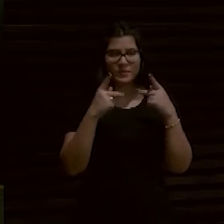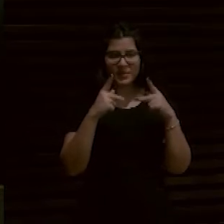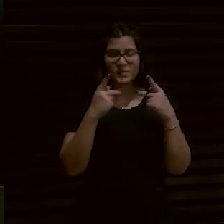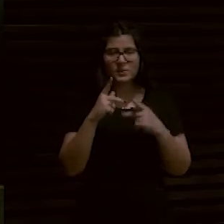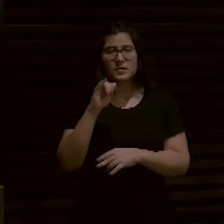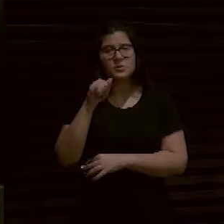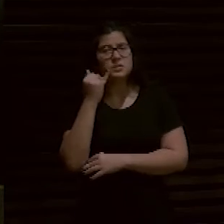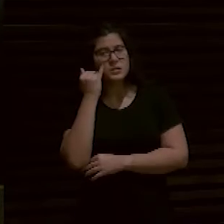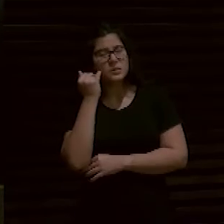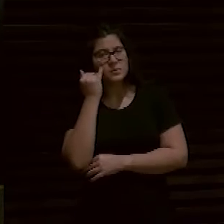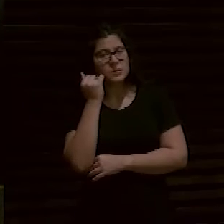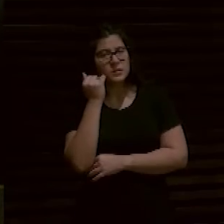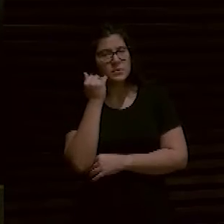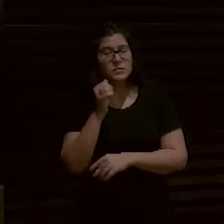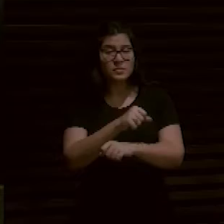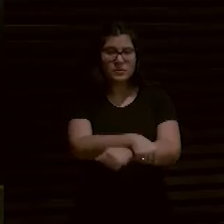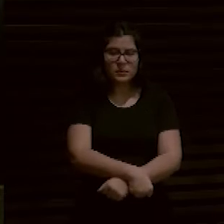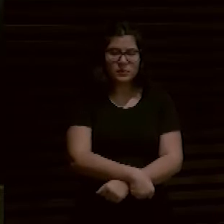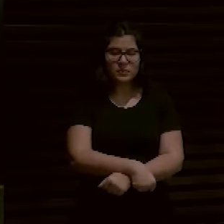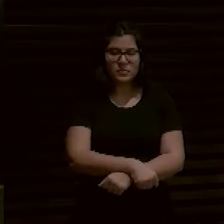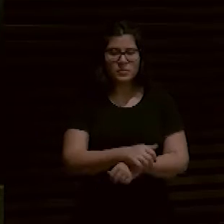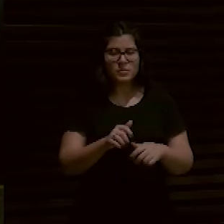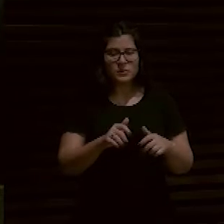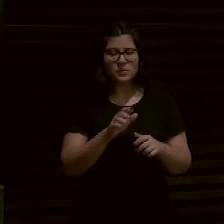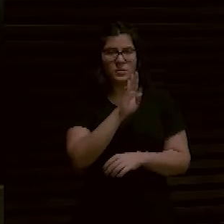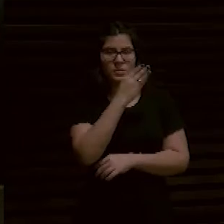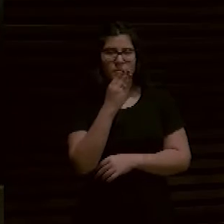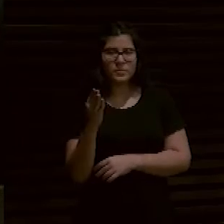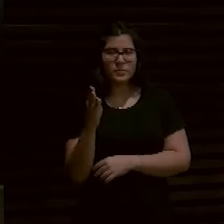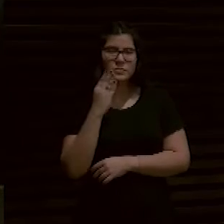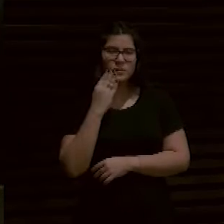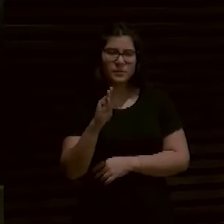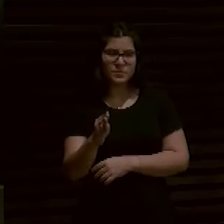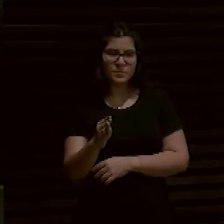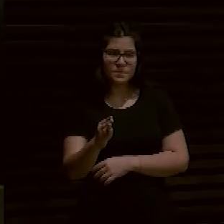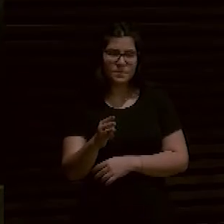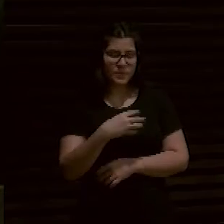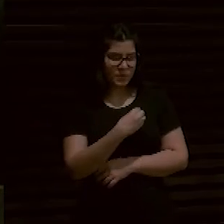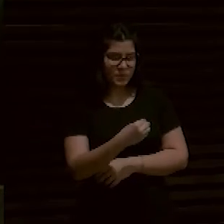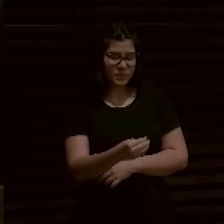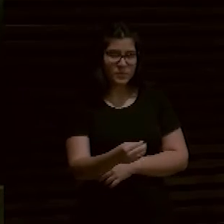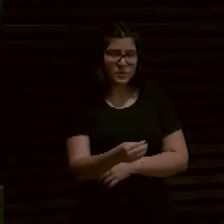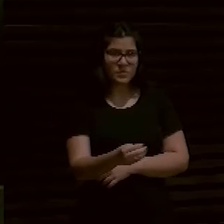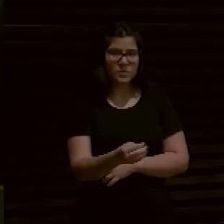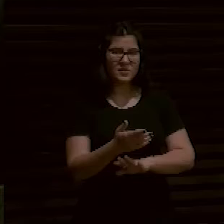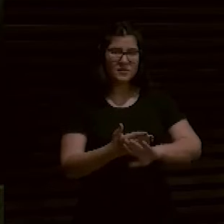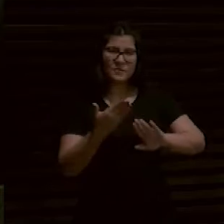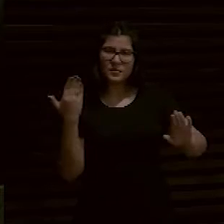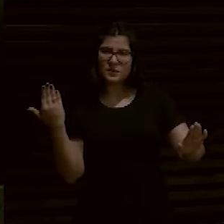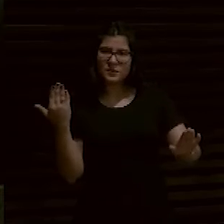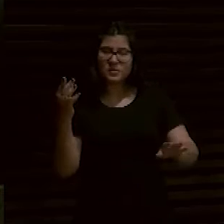o cativeiro que viria aos hebreus na Babilônia, por aquela geração ter se apartado completamente de